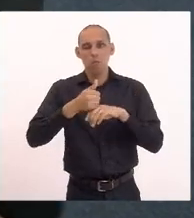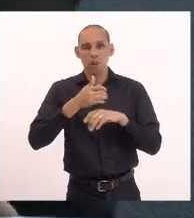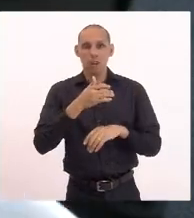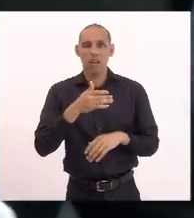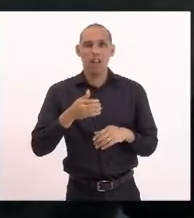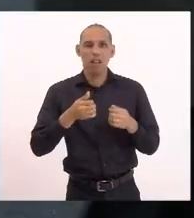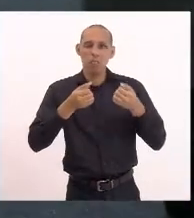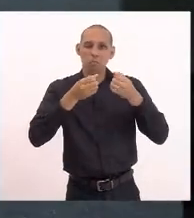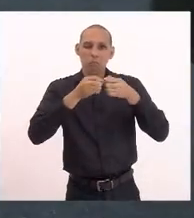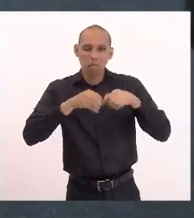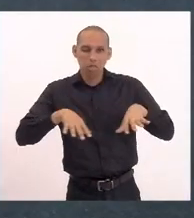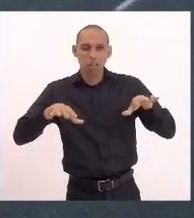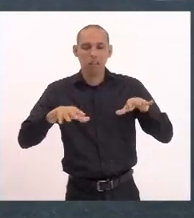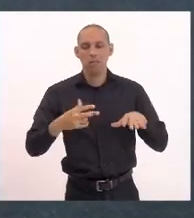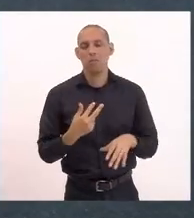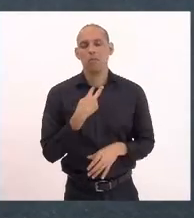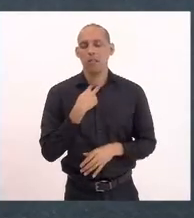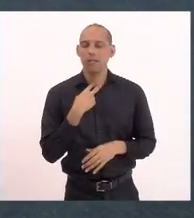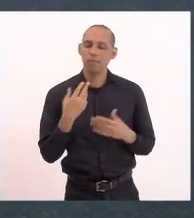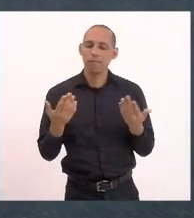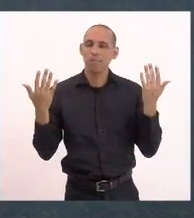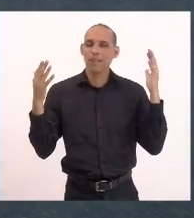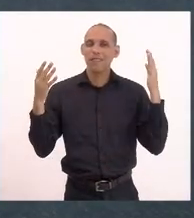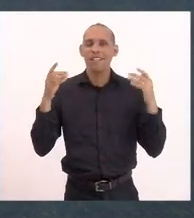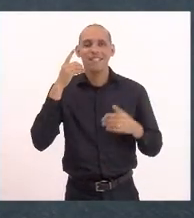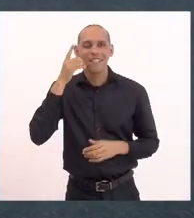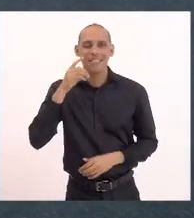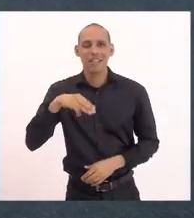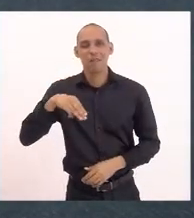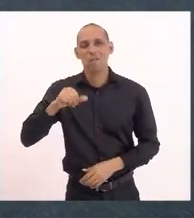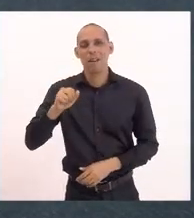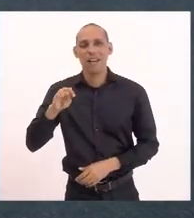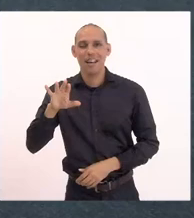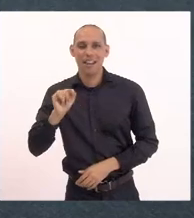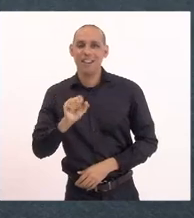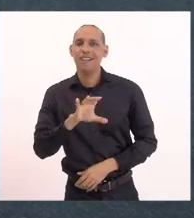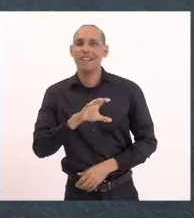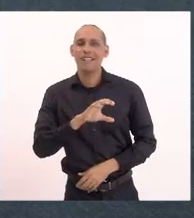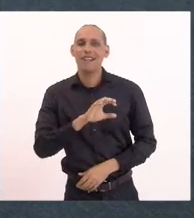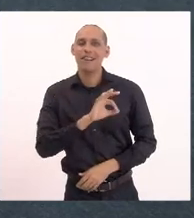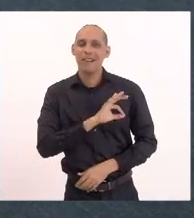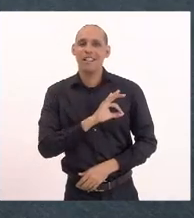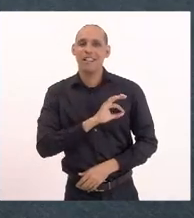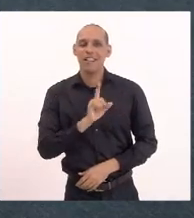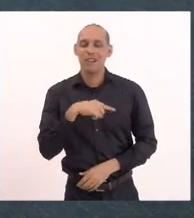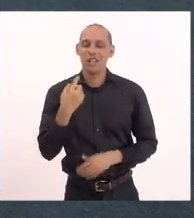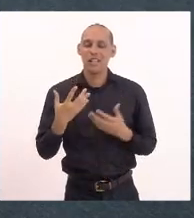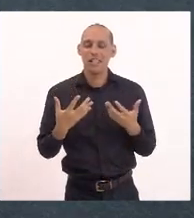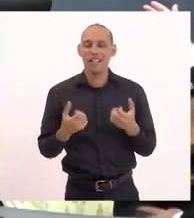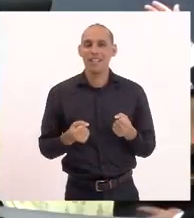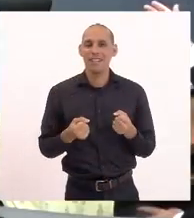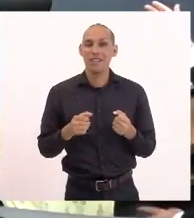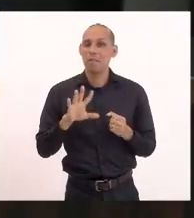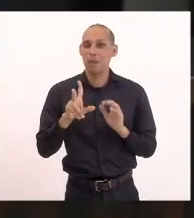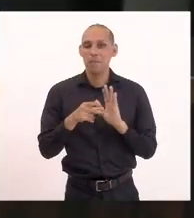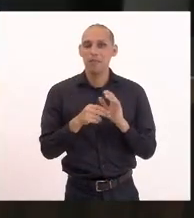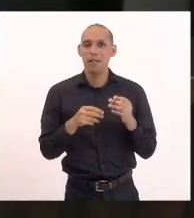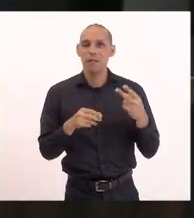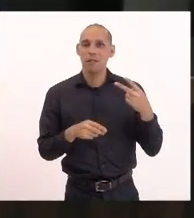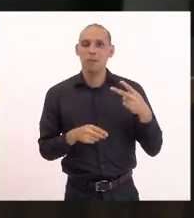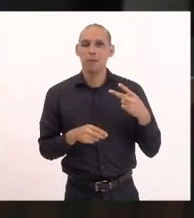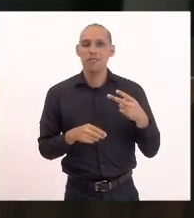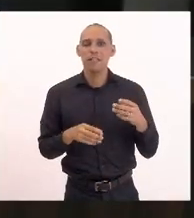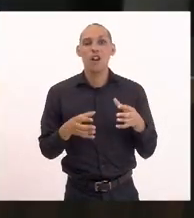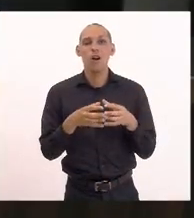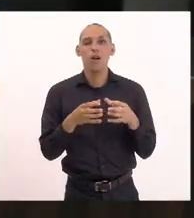para prejudicar. Então, parabéns, deputada Marta Rocha, parece ser favorável com essas duas emendas. Pela Comissão de Orçamento,